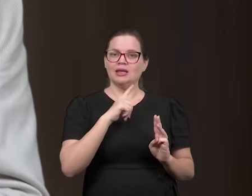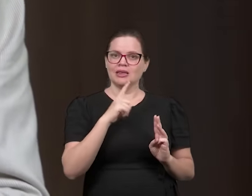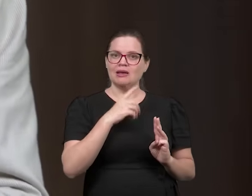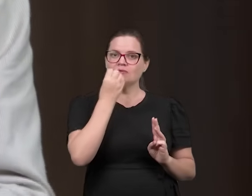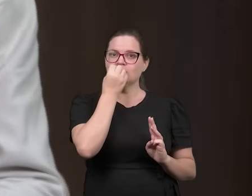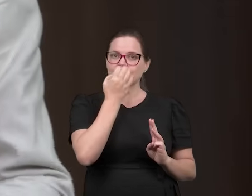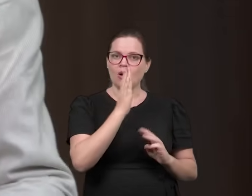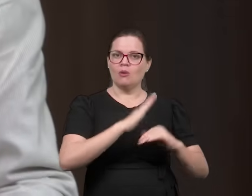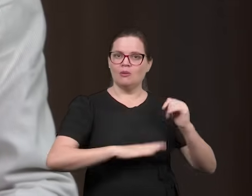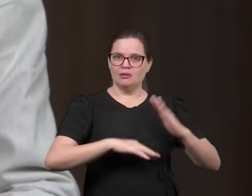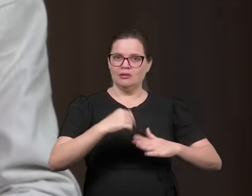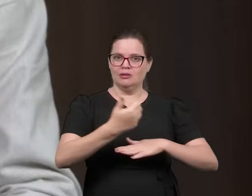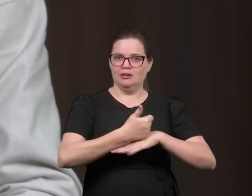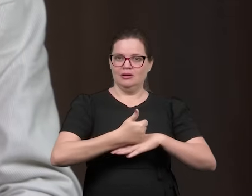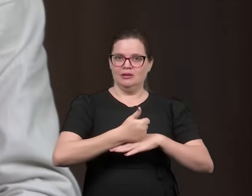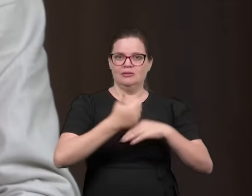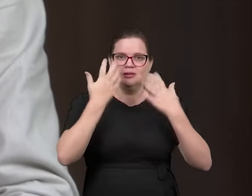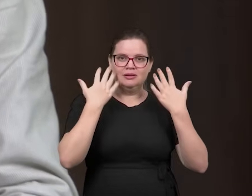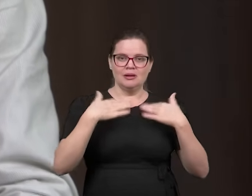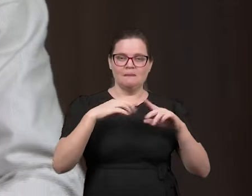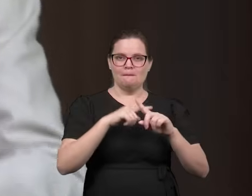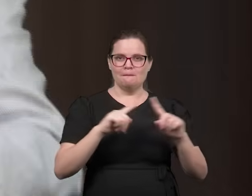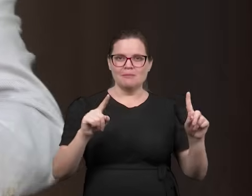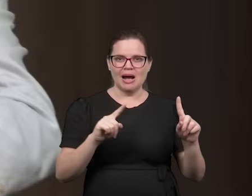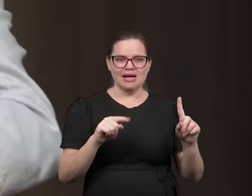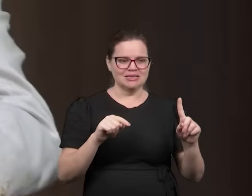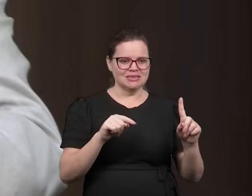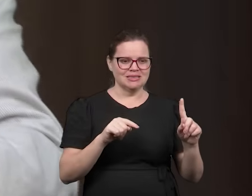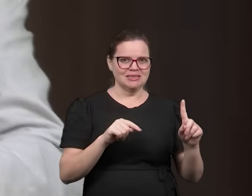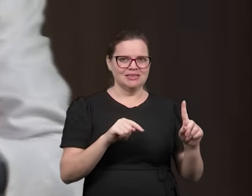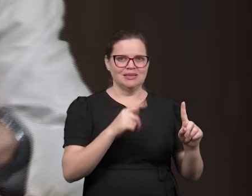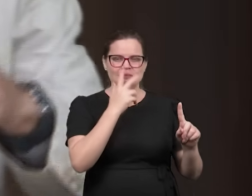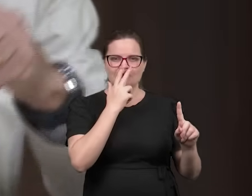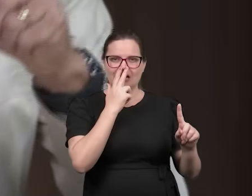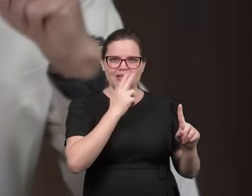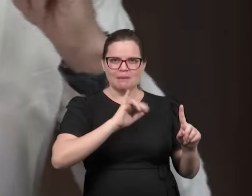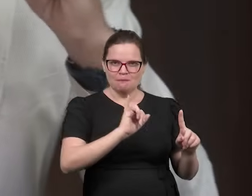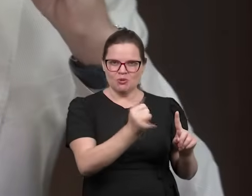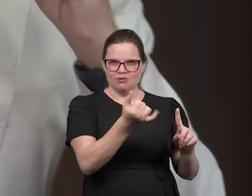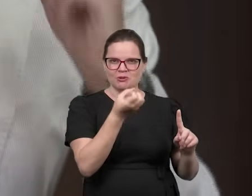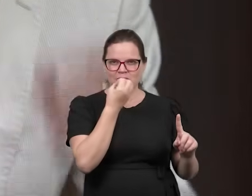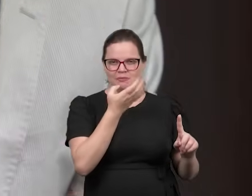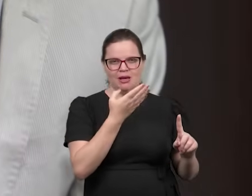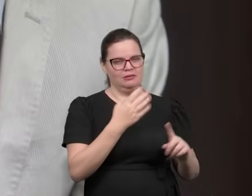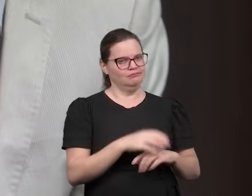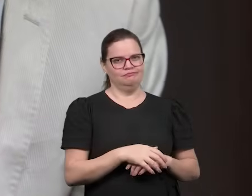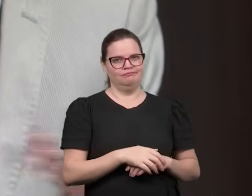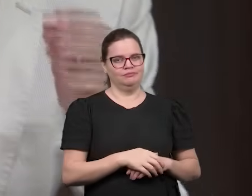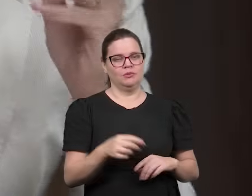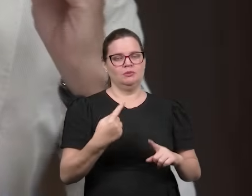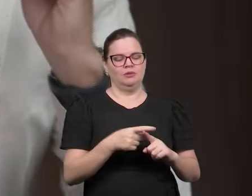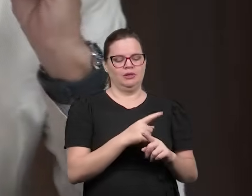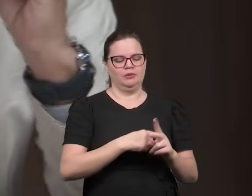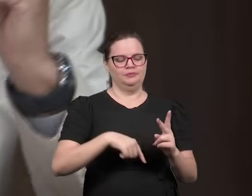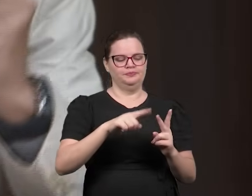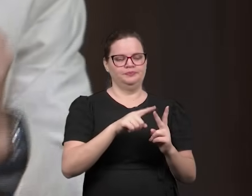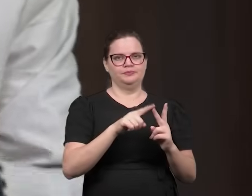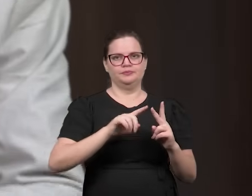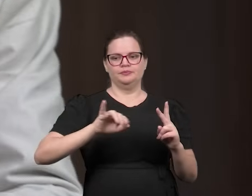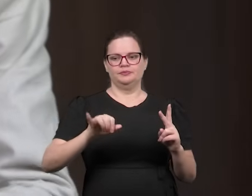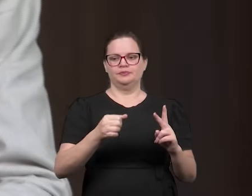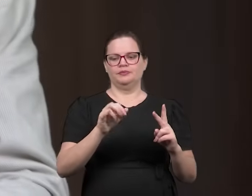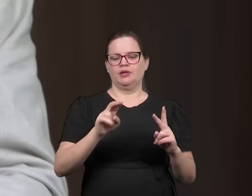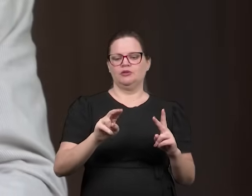usados. Porque aqui vou ler aqui o nome do músico, né? Que é o Jubal.